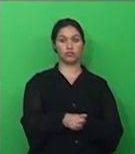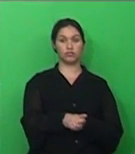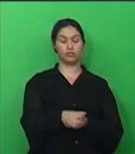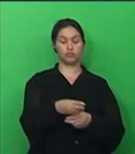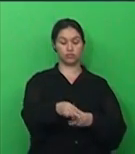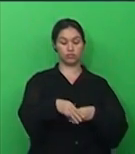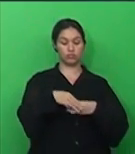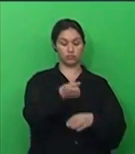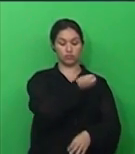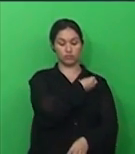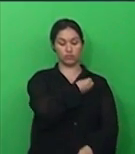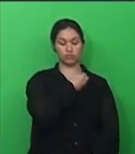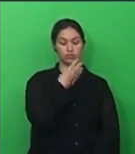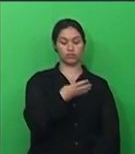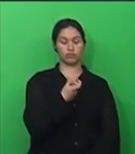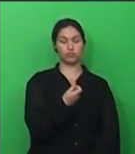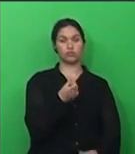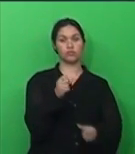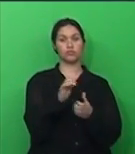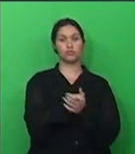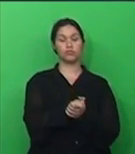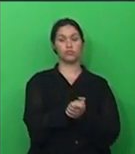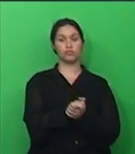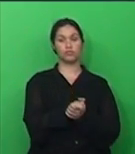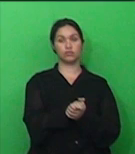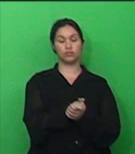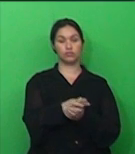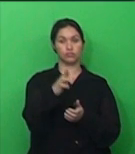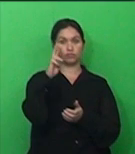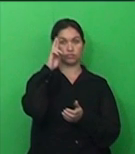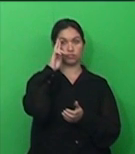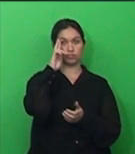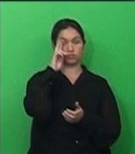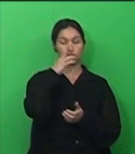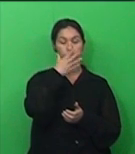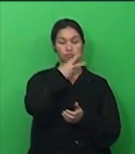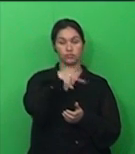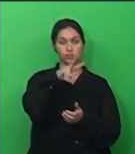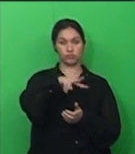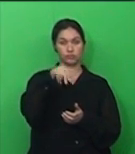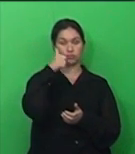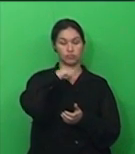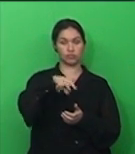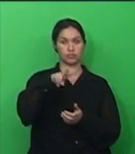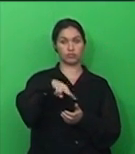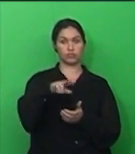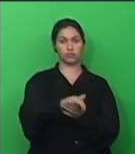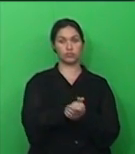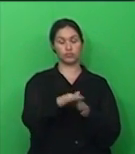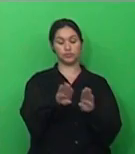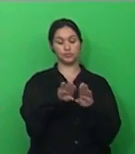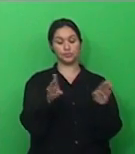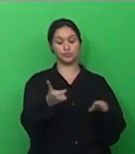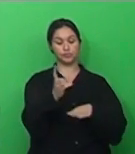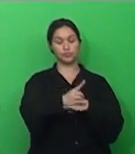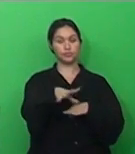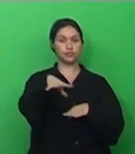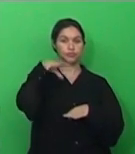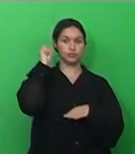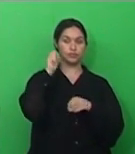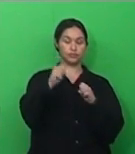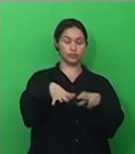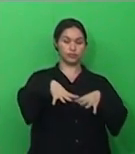número 46/2017. Excelentíssimos senhores vereadores e vereadoras, requer-se à mesa, ouvido plenário, na